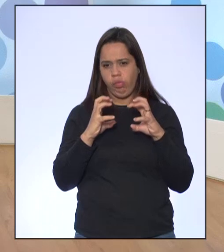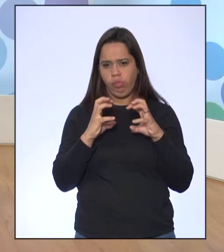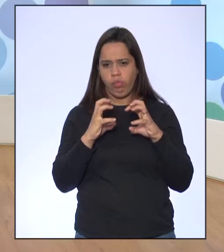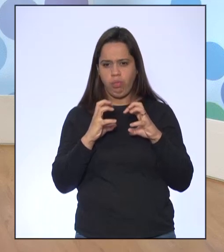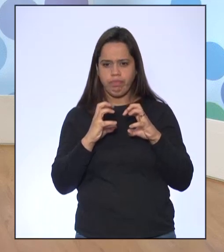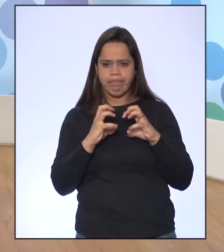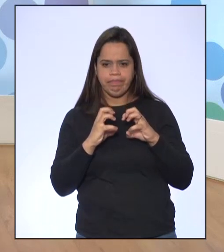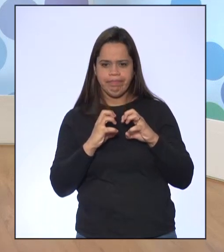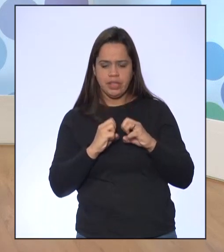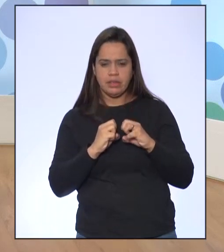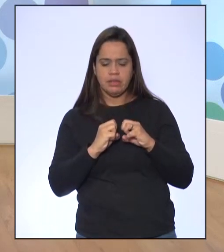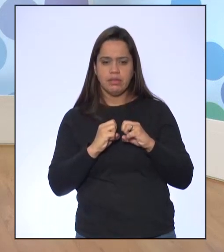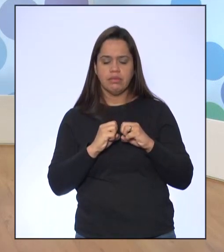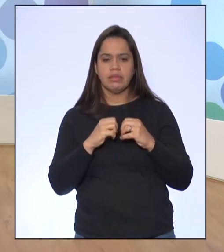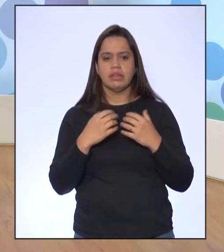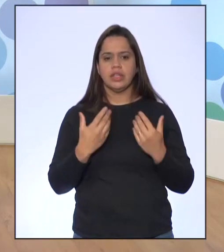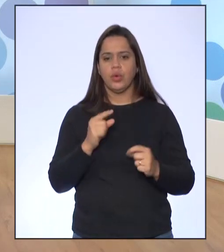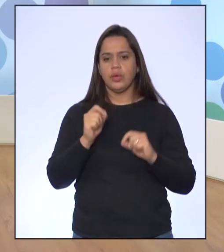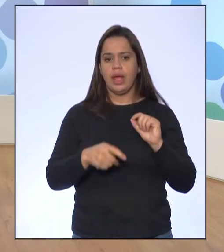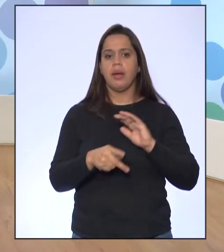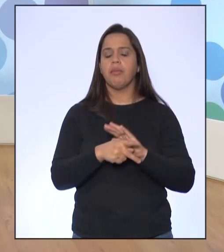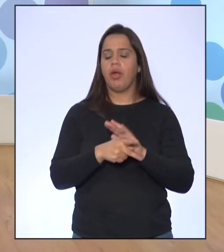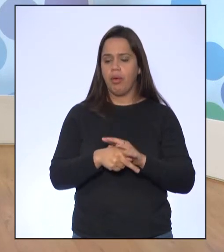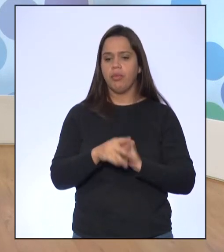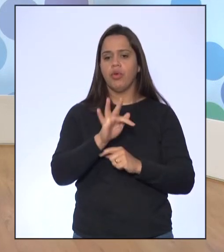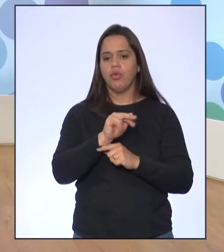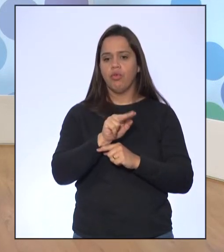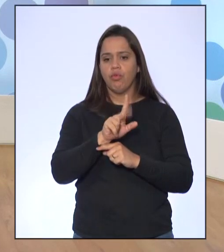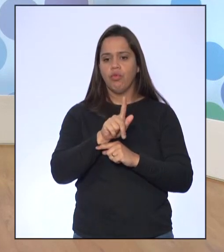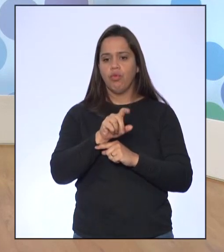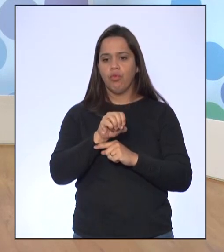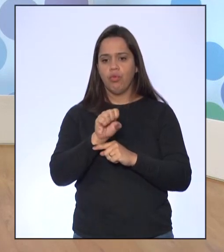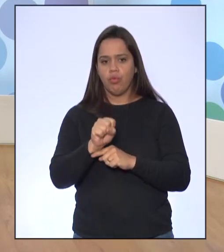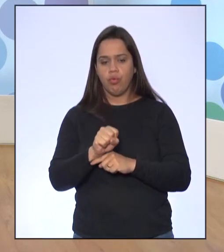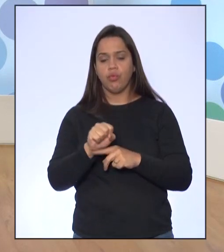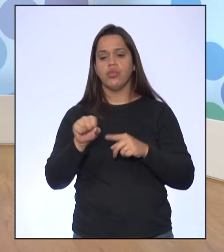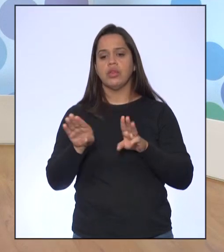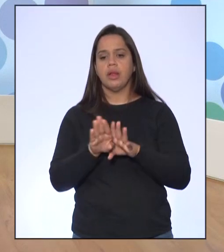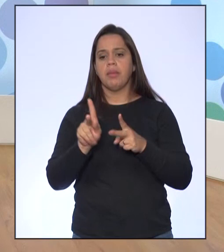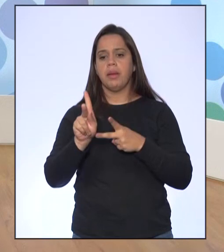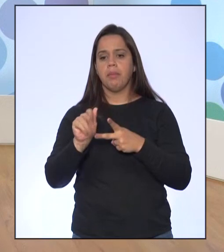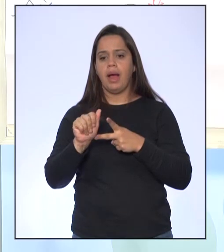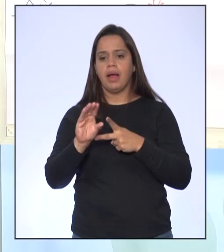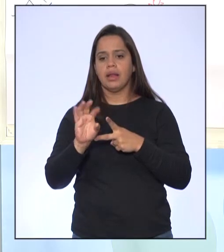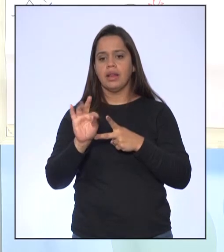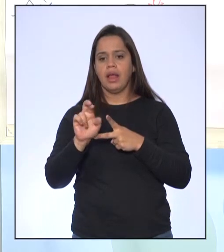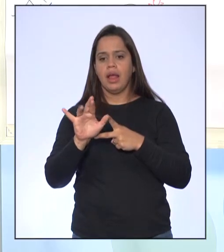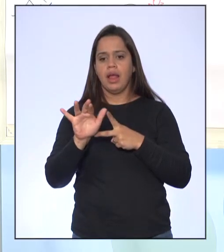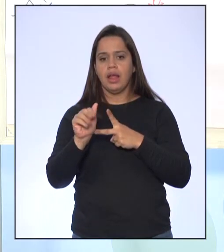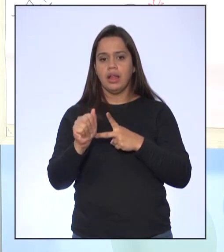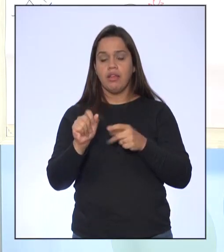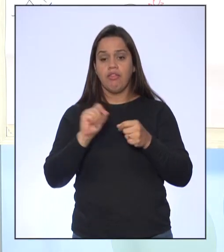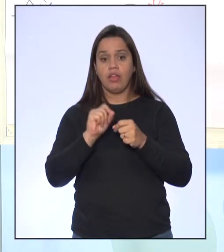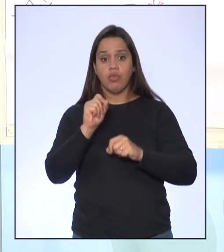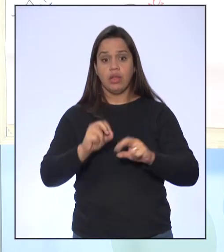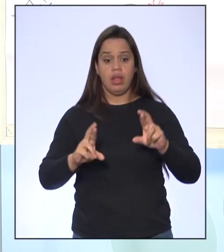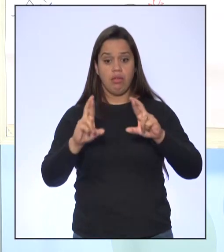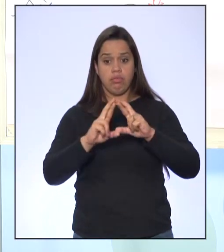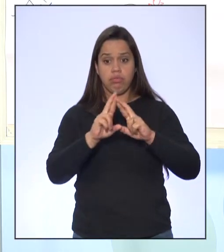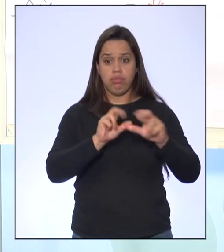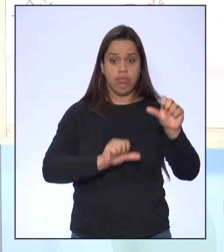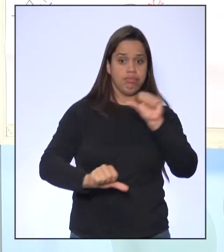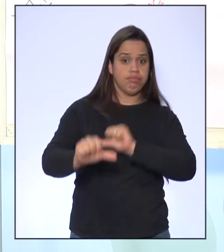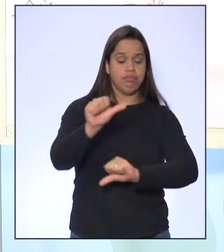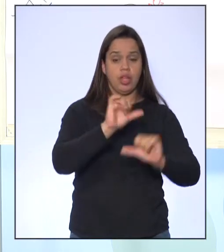os decompositores. Fungos e bactérias na natureza fazem a grande reciclagem dos átomos, moléculas, né? Então, tudo que